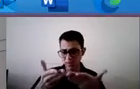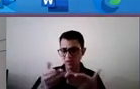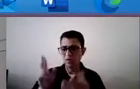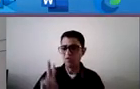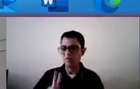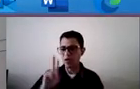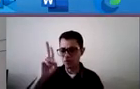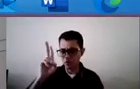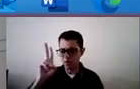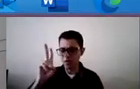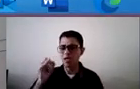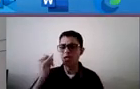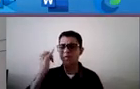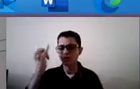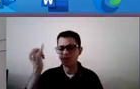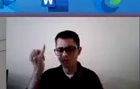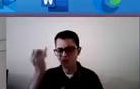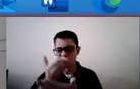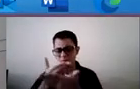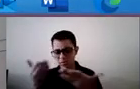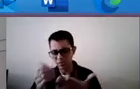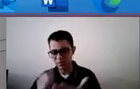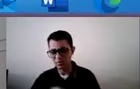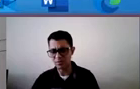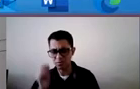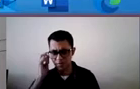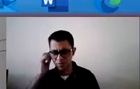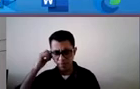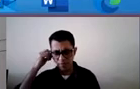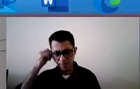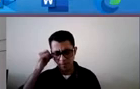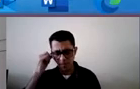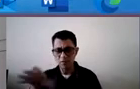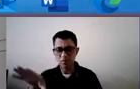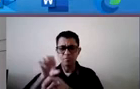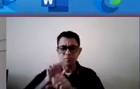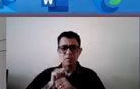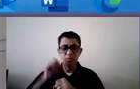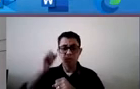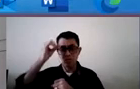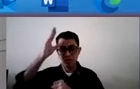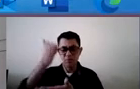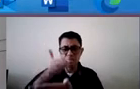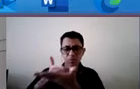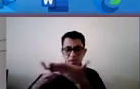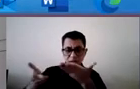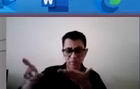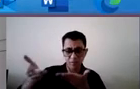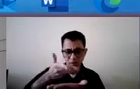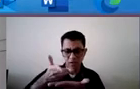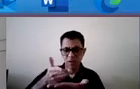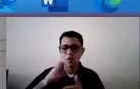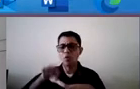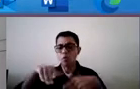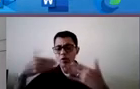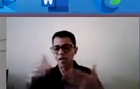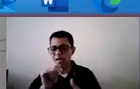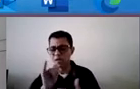valor muito superior ao que a gente acumulou de conhecimento. Então, quando um